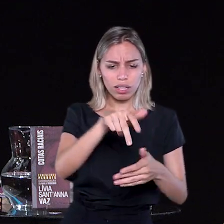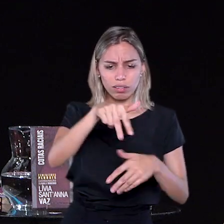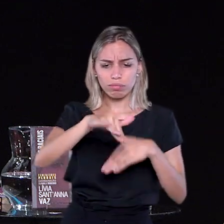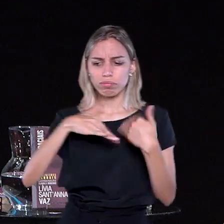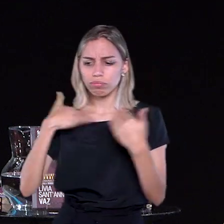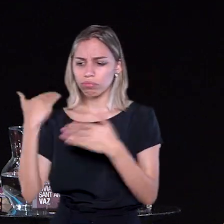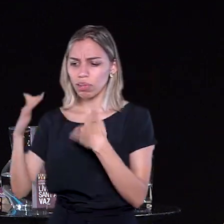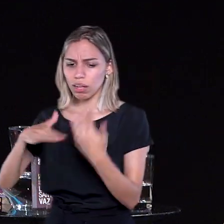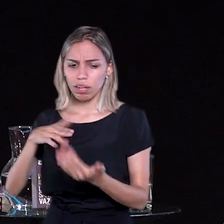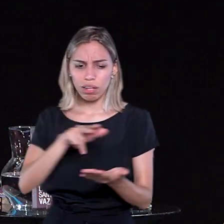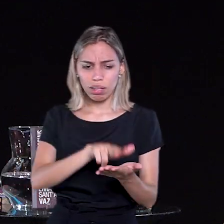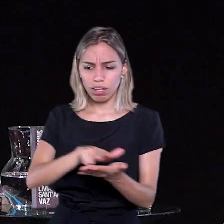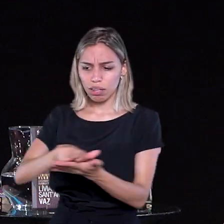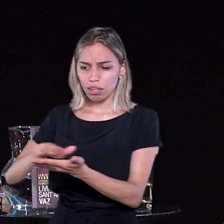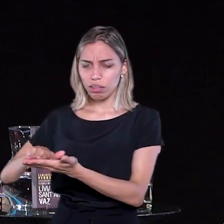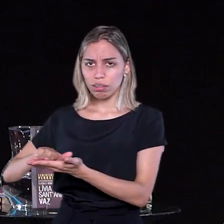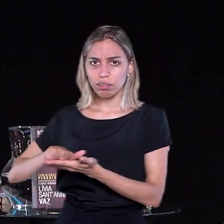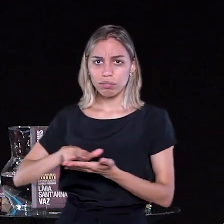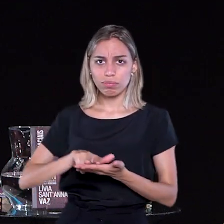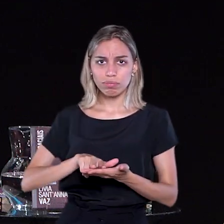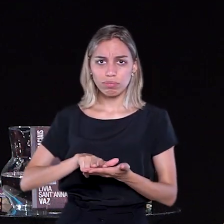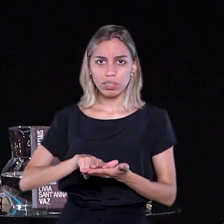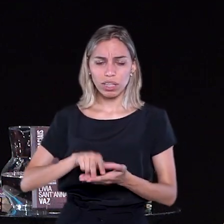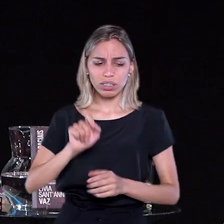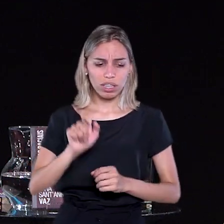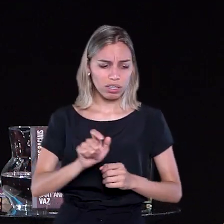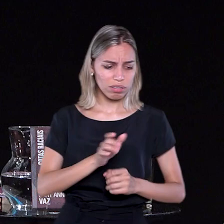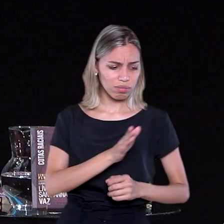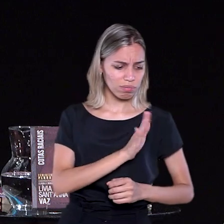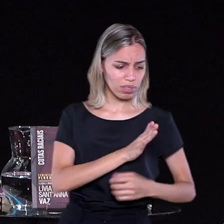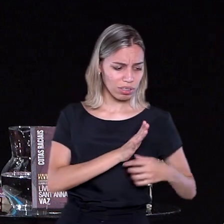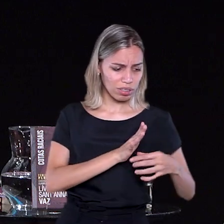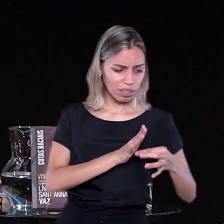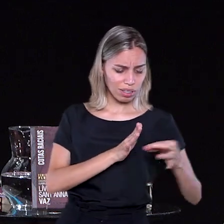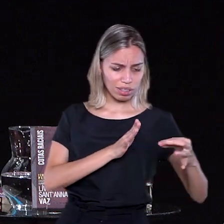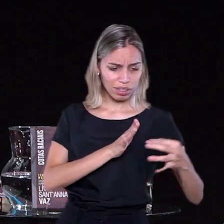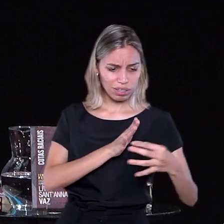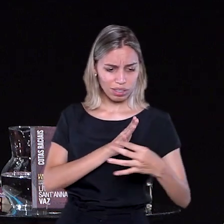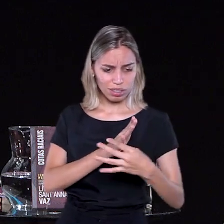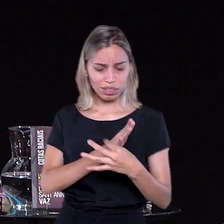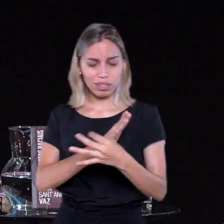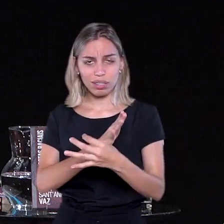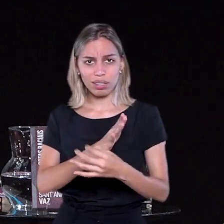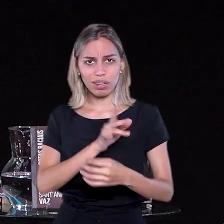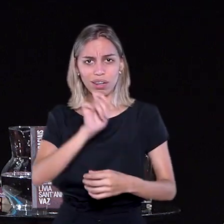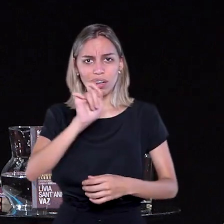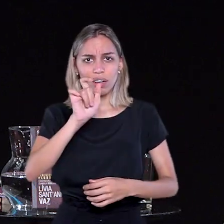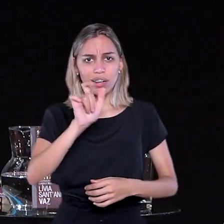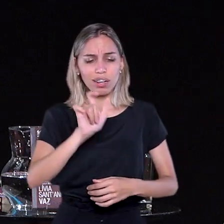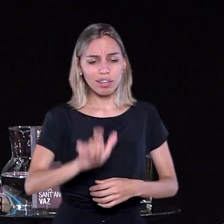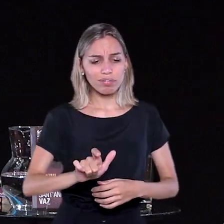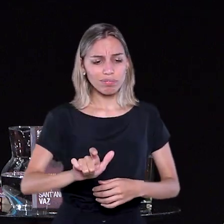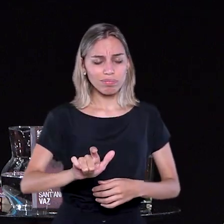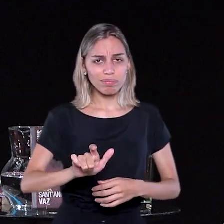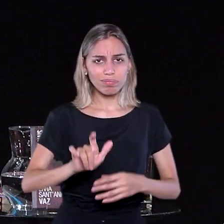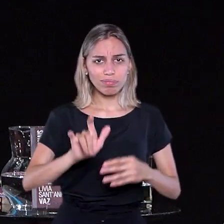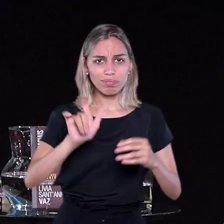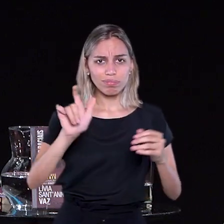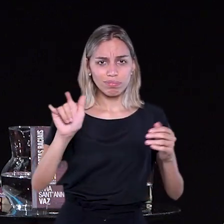né? Não apenas necessariamente sobre racismo. Eu não me incomodo com essa posição, porque eu estudei sobre,